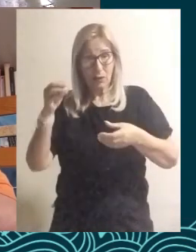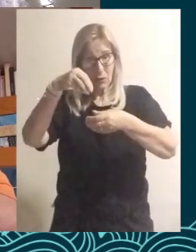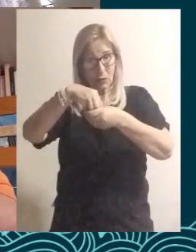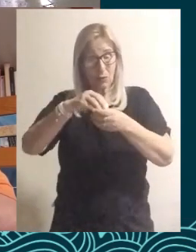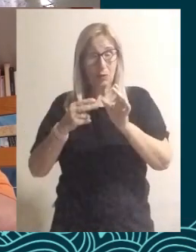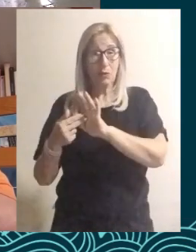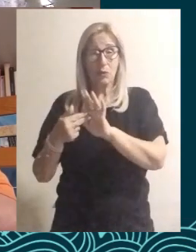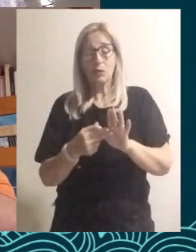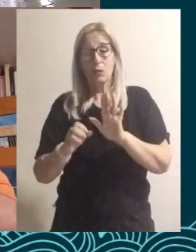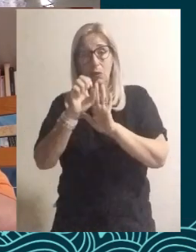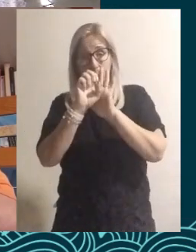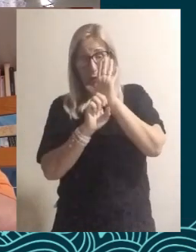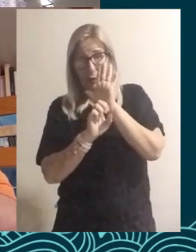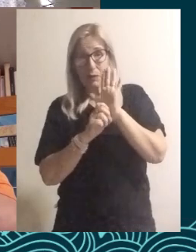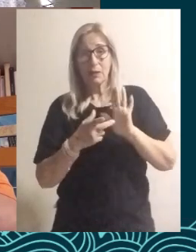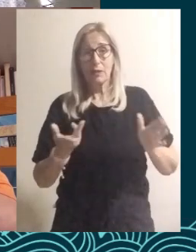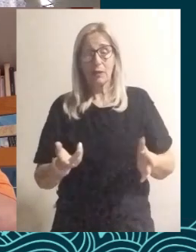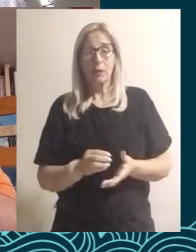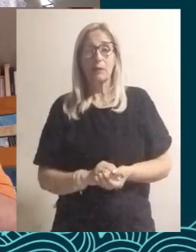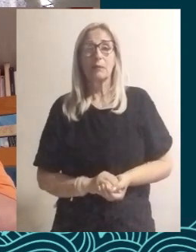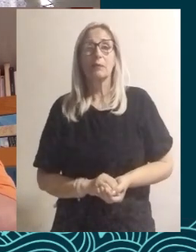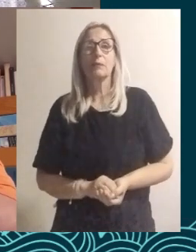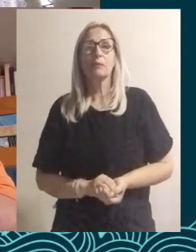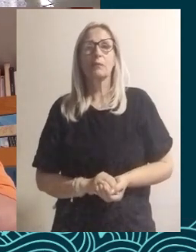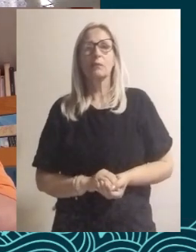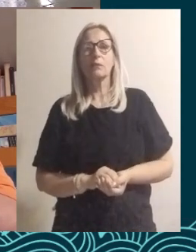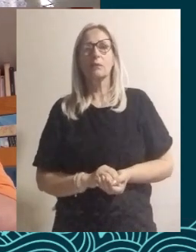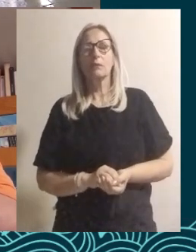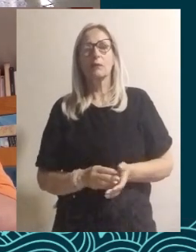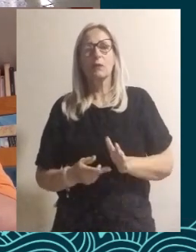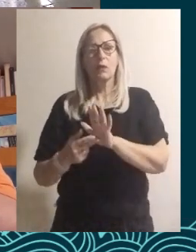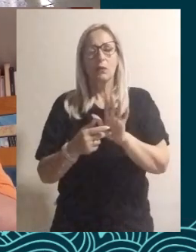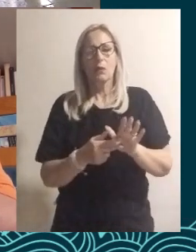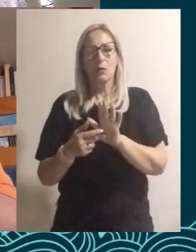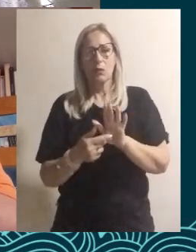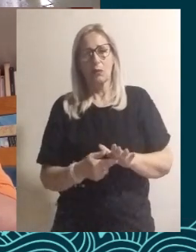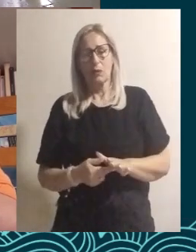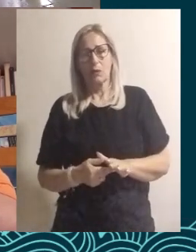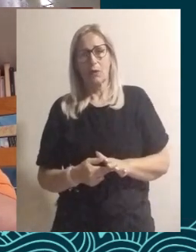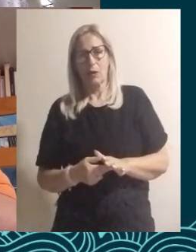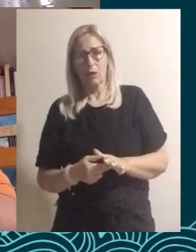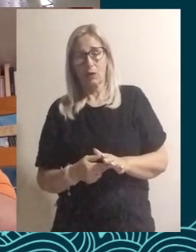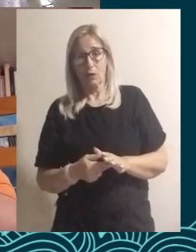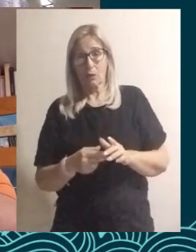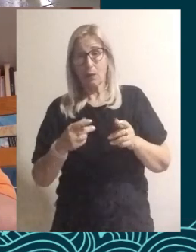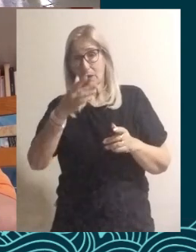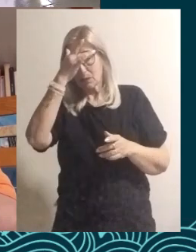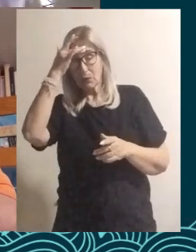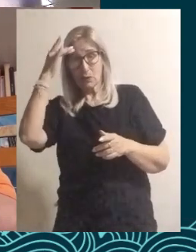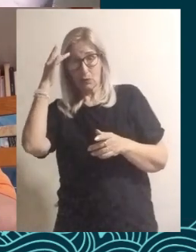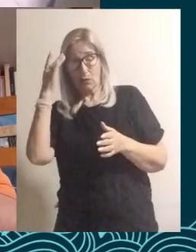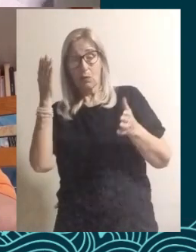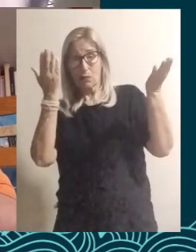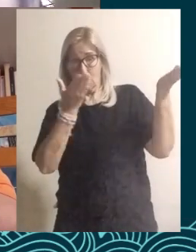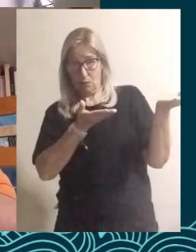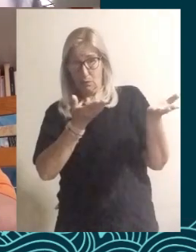faz parte também, né, do que a gente colocou no edital. E estamos aqui com